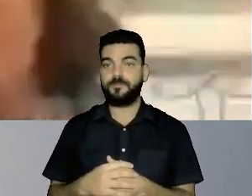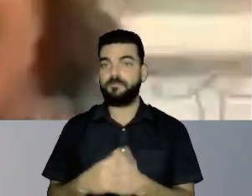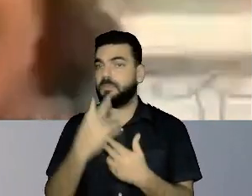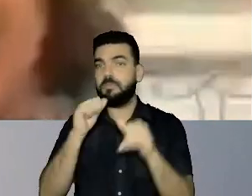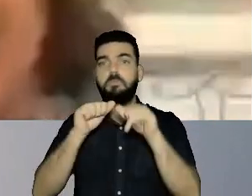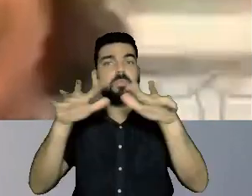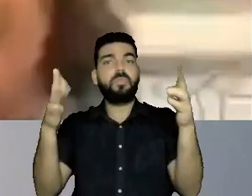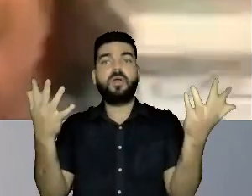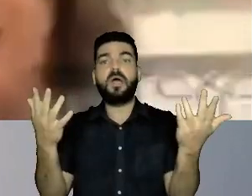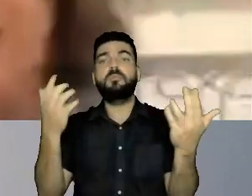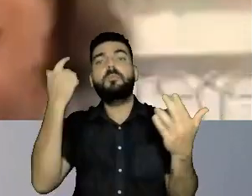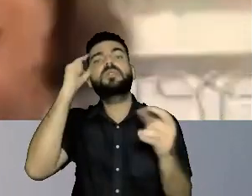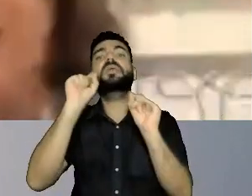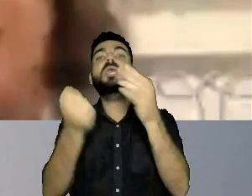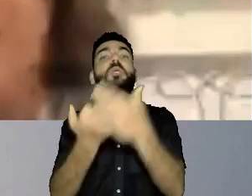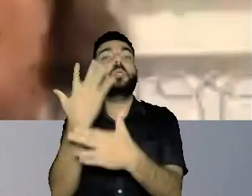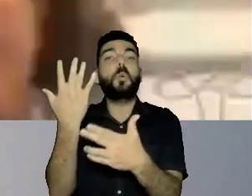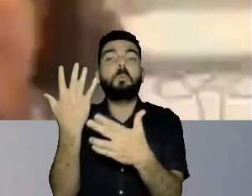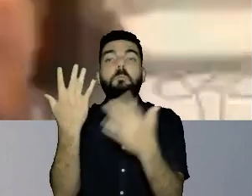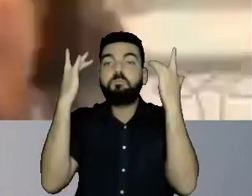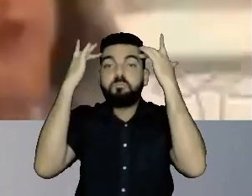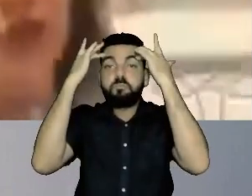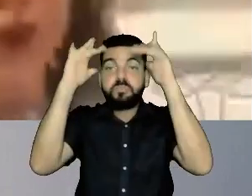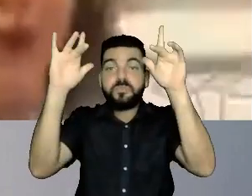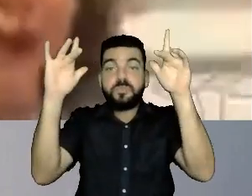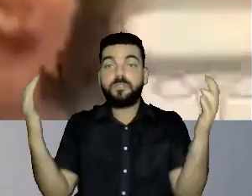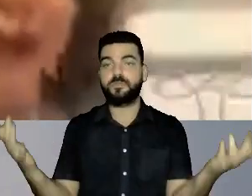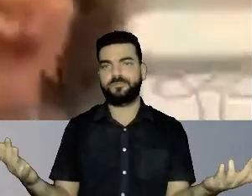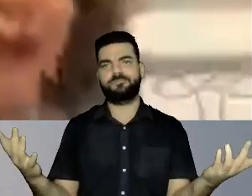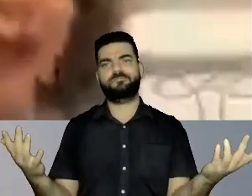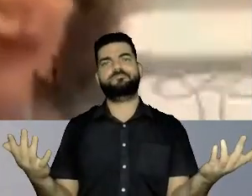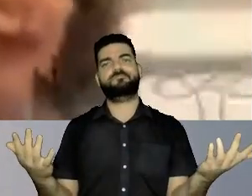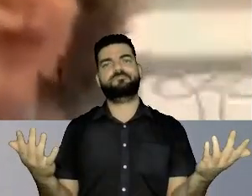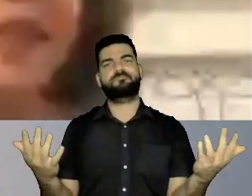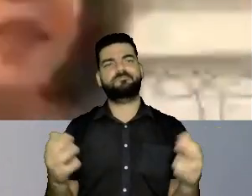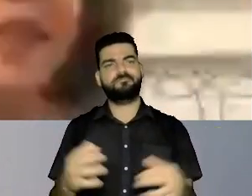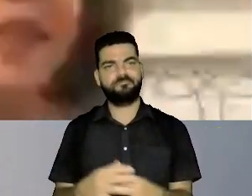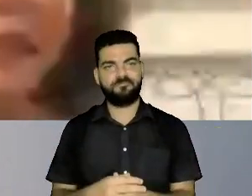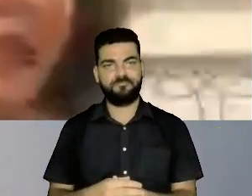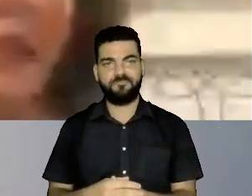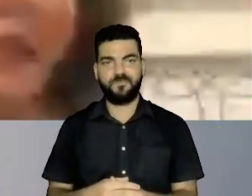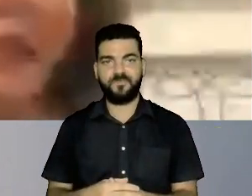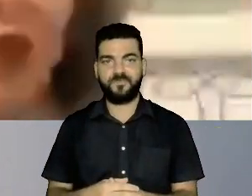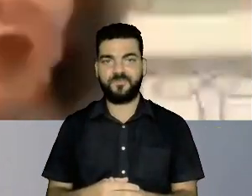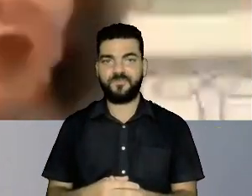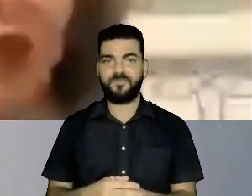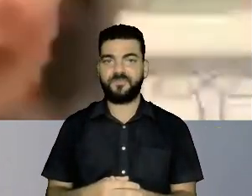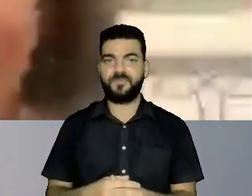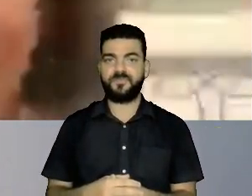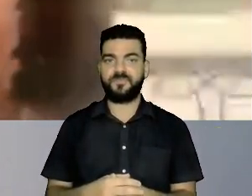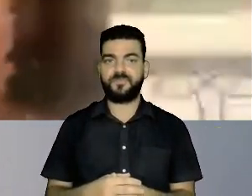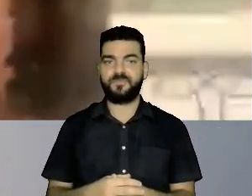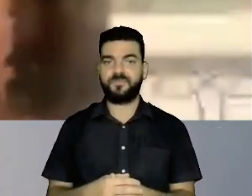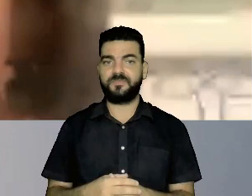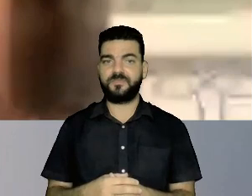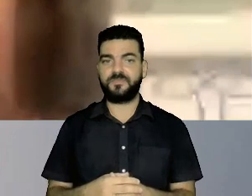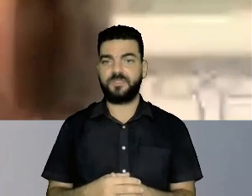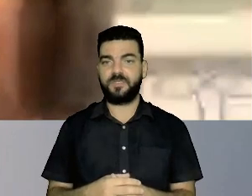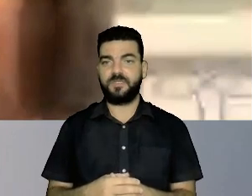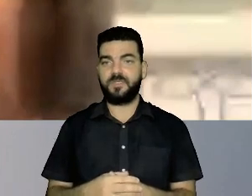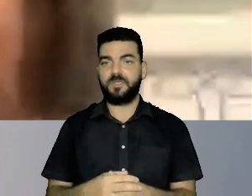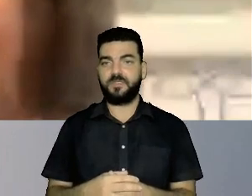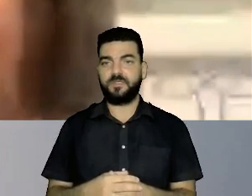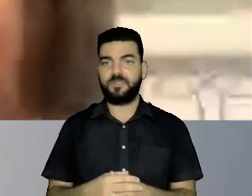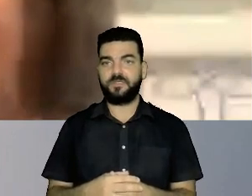que se dissemina de uma forma que ela fica sem dono, ela fica sem nome. E isso é